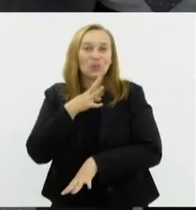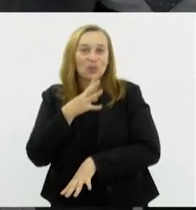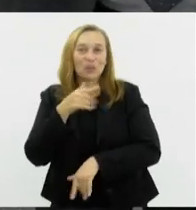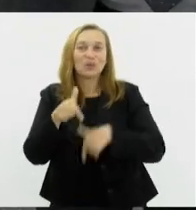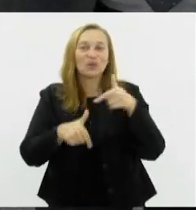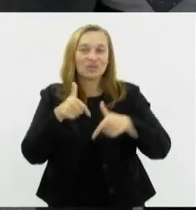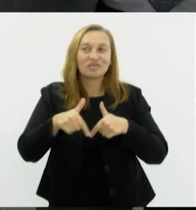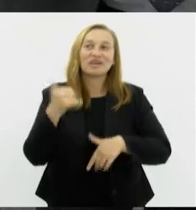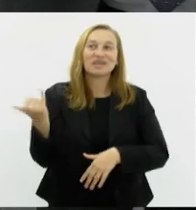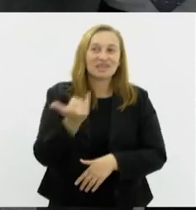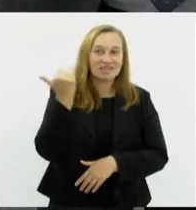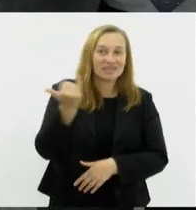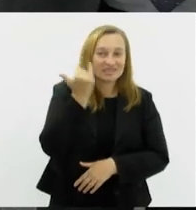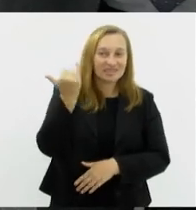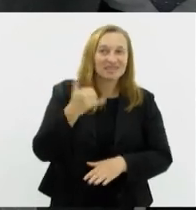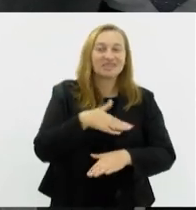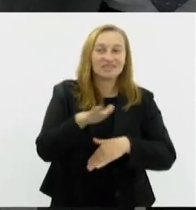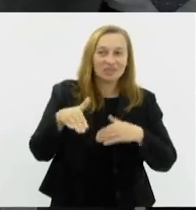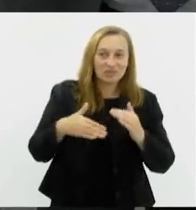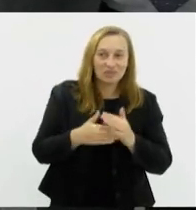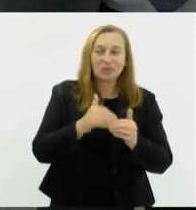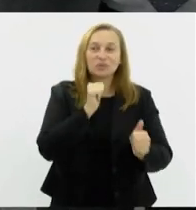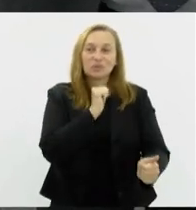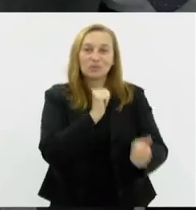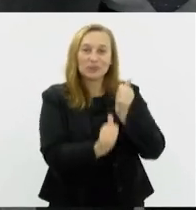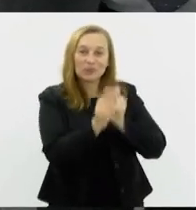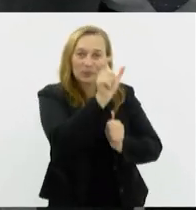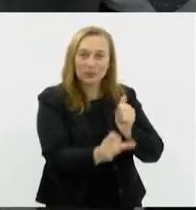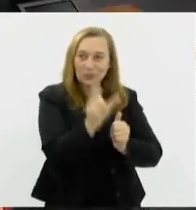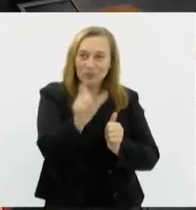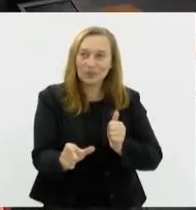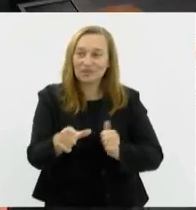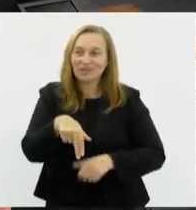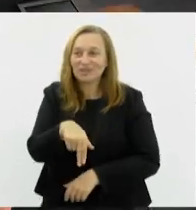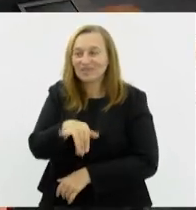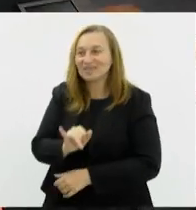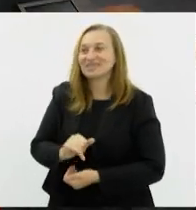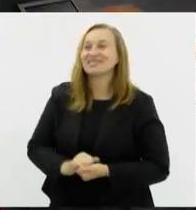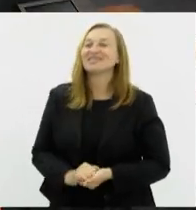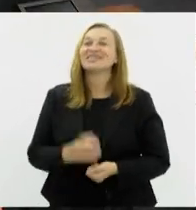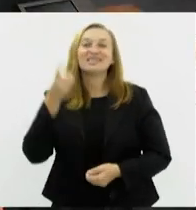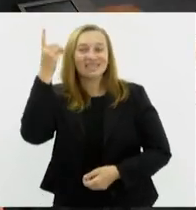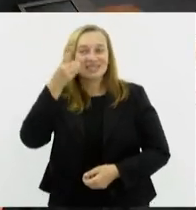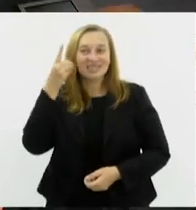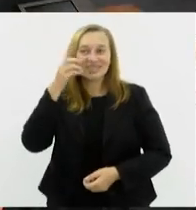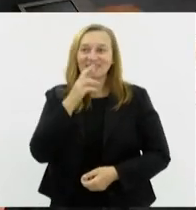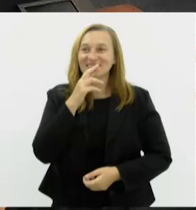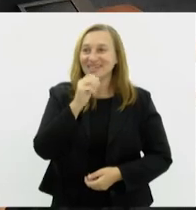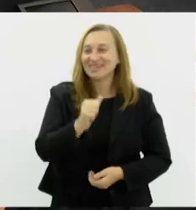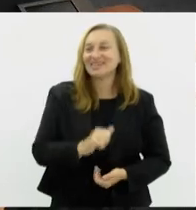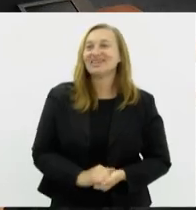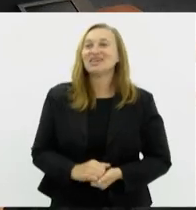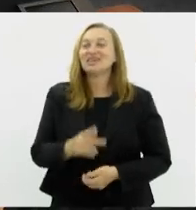trabalho importante de todos os jogadores do Nova Iguaçu. Deputado Rodrigo Amorim. Presidente, serei muito